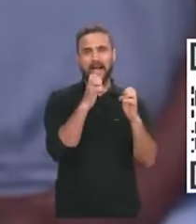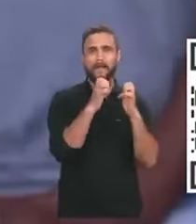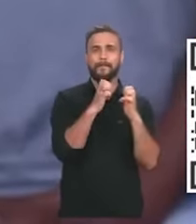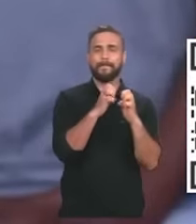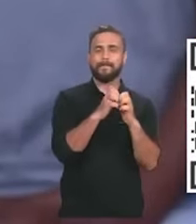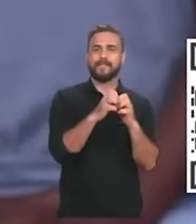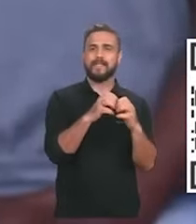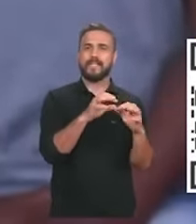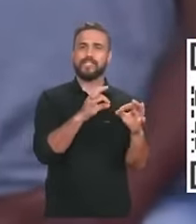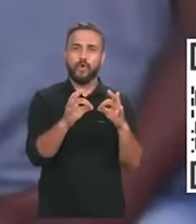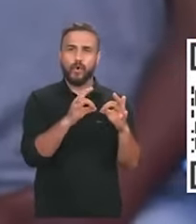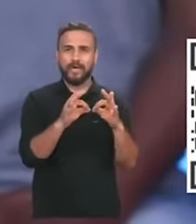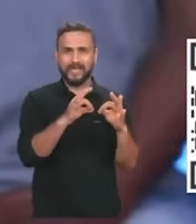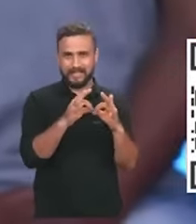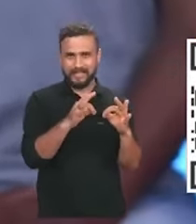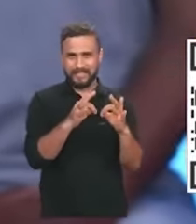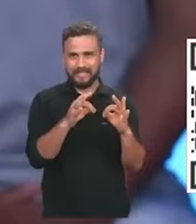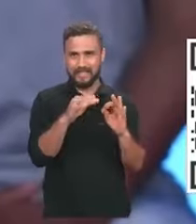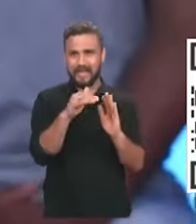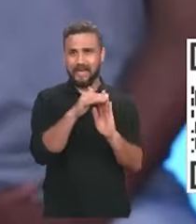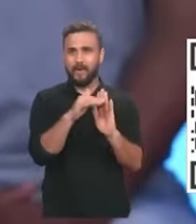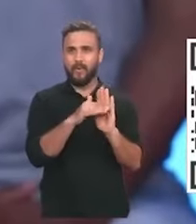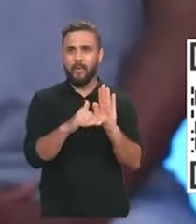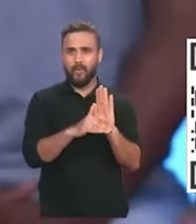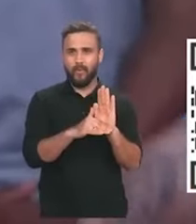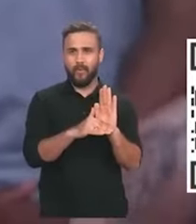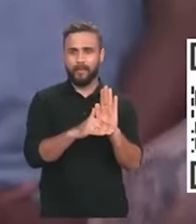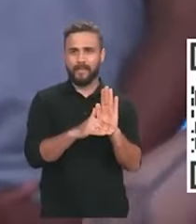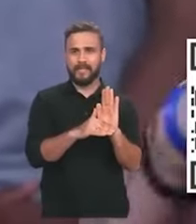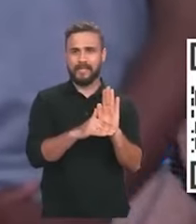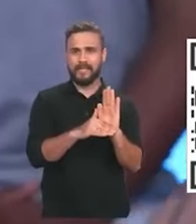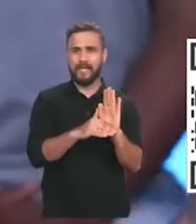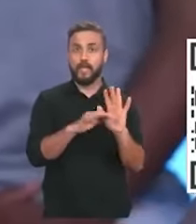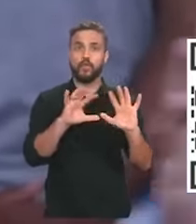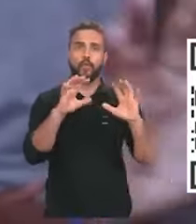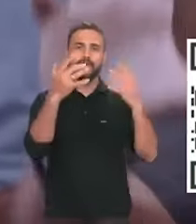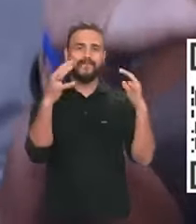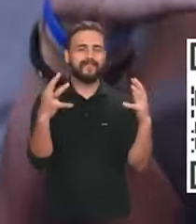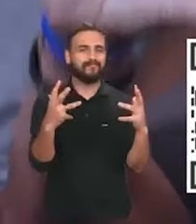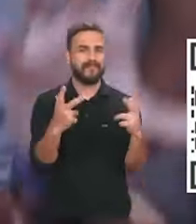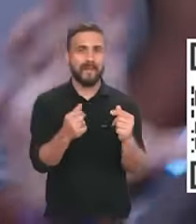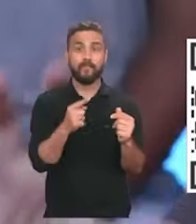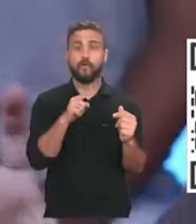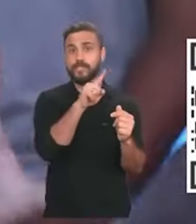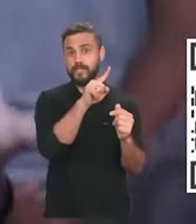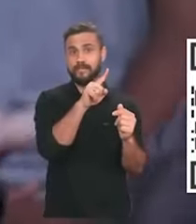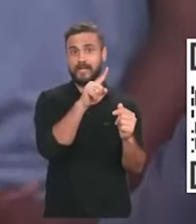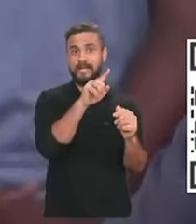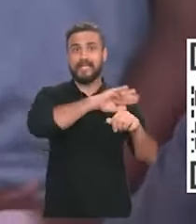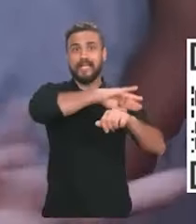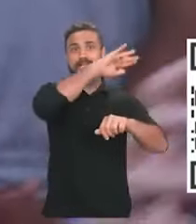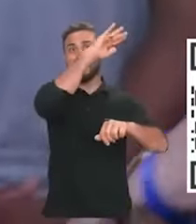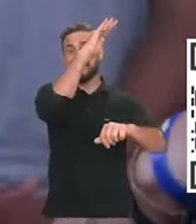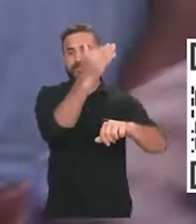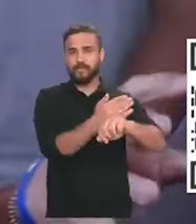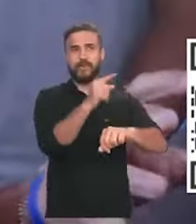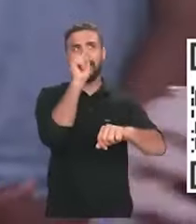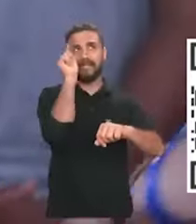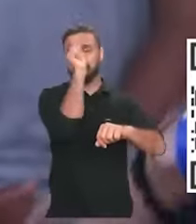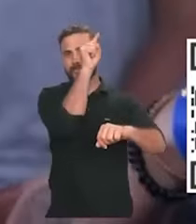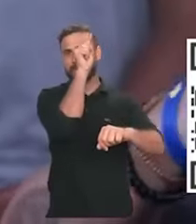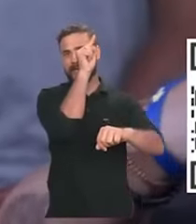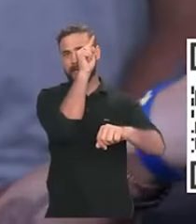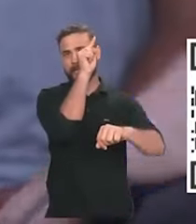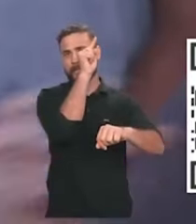recebemos uma equipe lá da Igreja de Milão, foi sensacional. A gente monta uma estrutura ali, e esse lugar de Oásis, nós